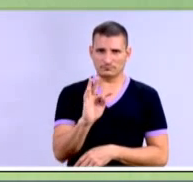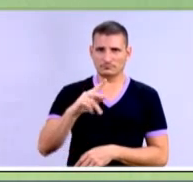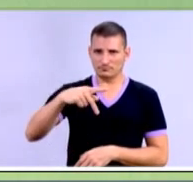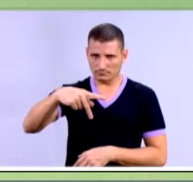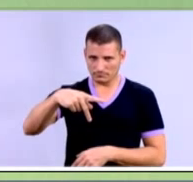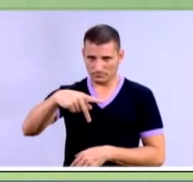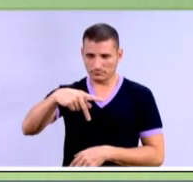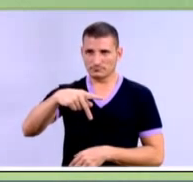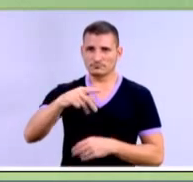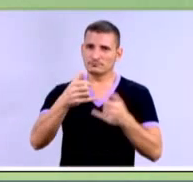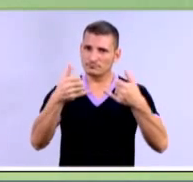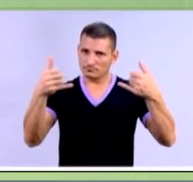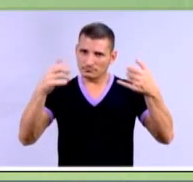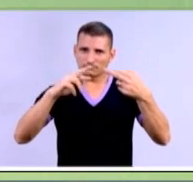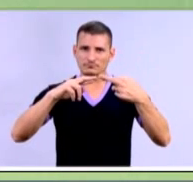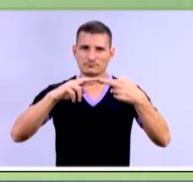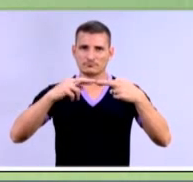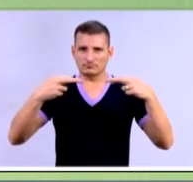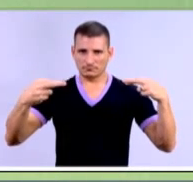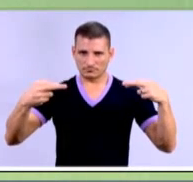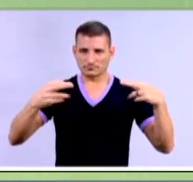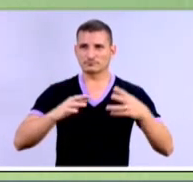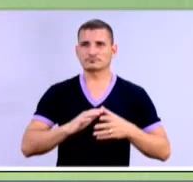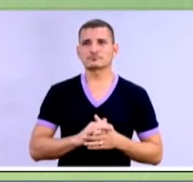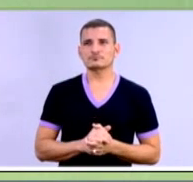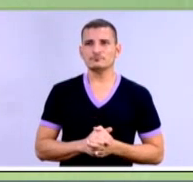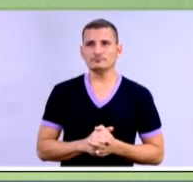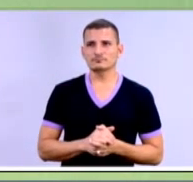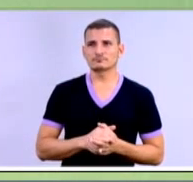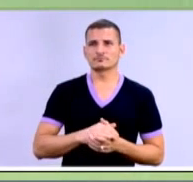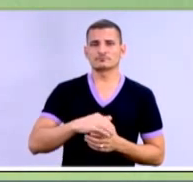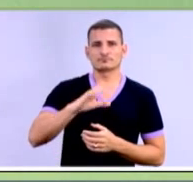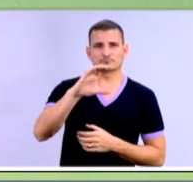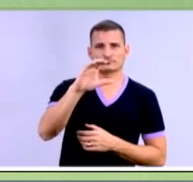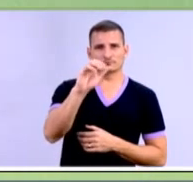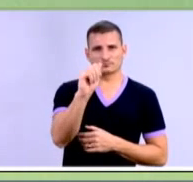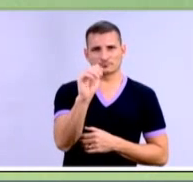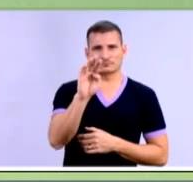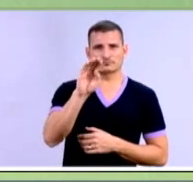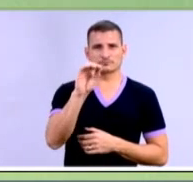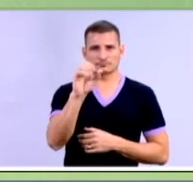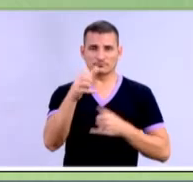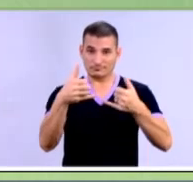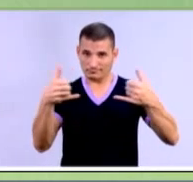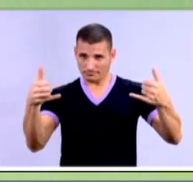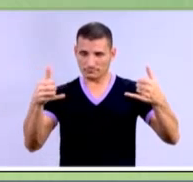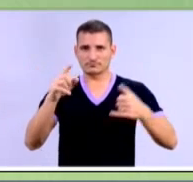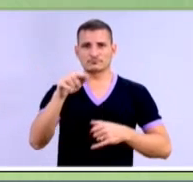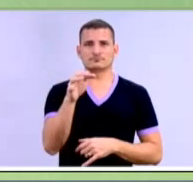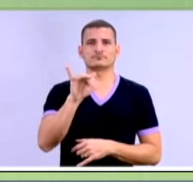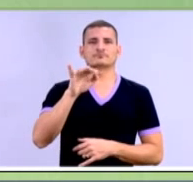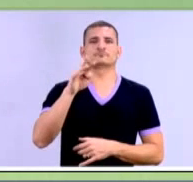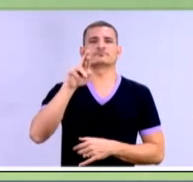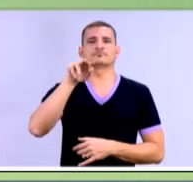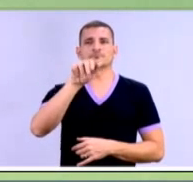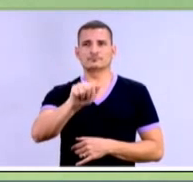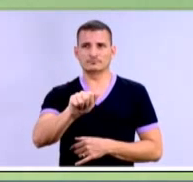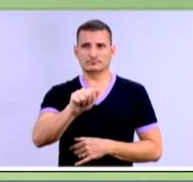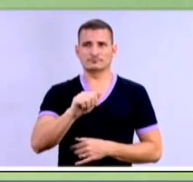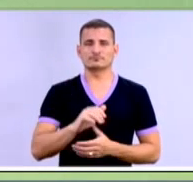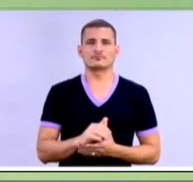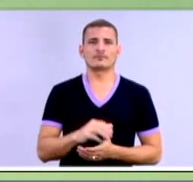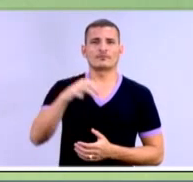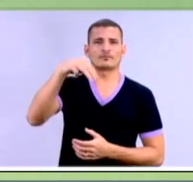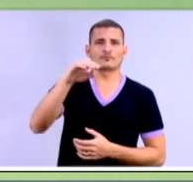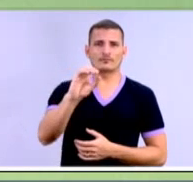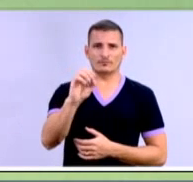principalmente nós vamos trabalhar nessas duas. E vamos falar também dos cabos de fibra ótica, que são divididos em cabos monomodo